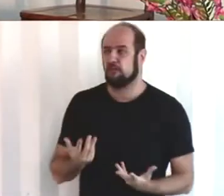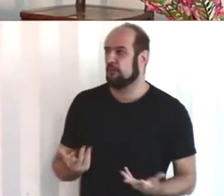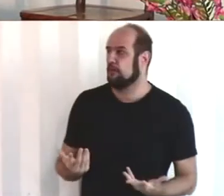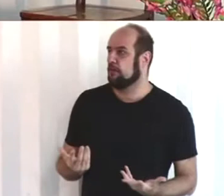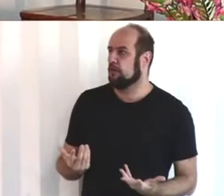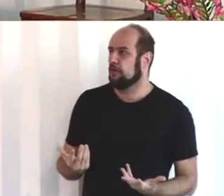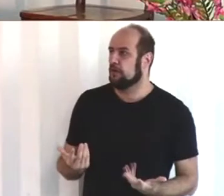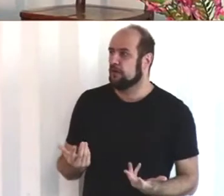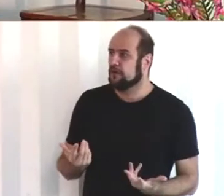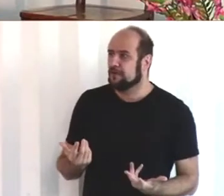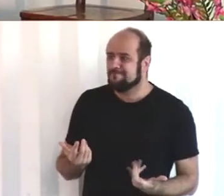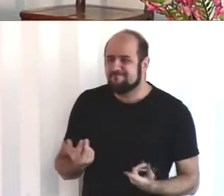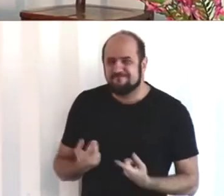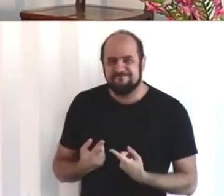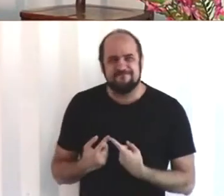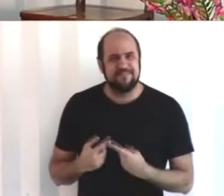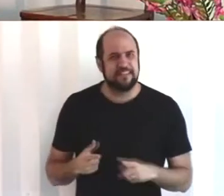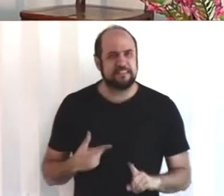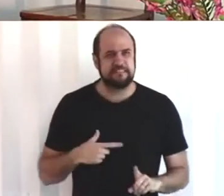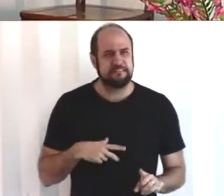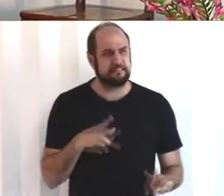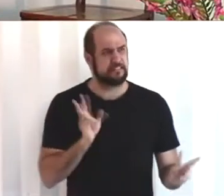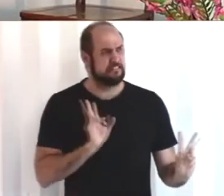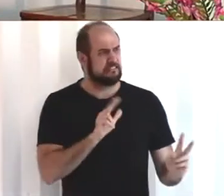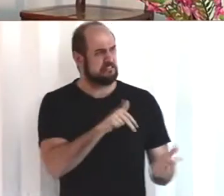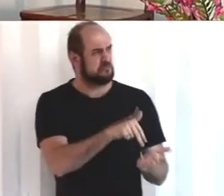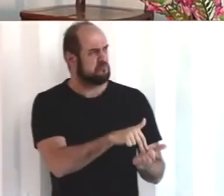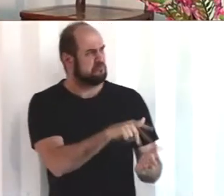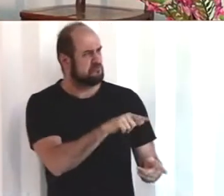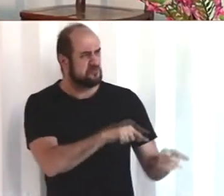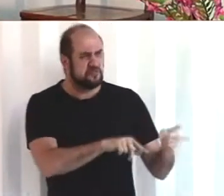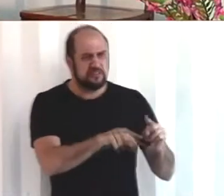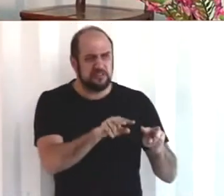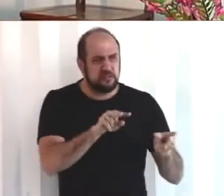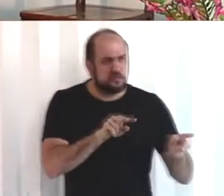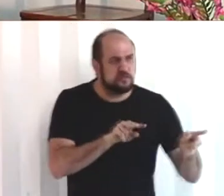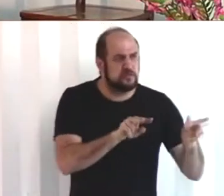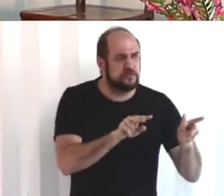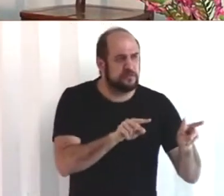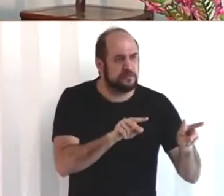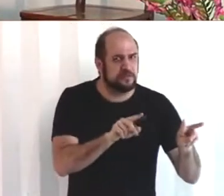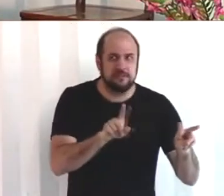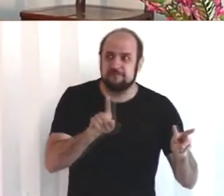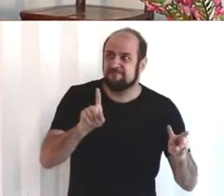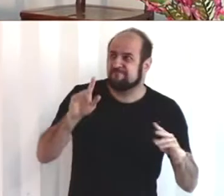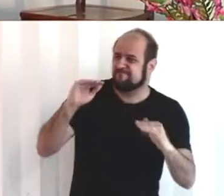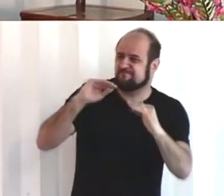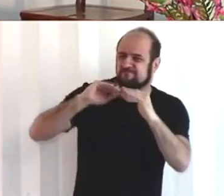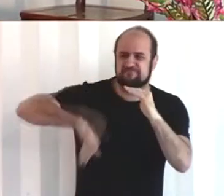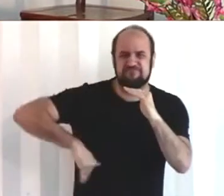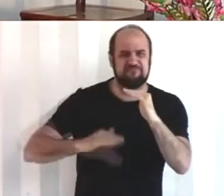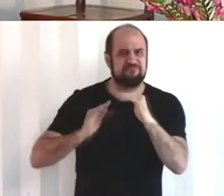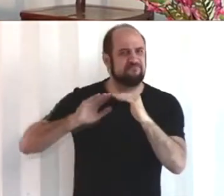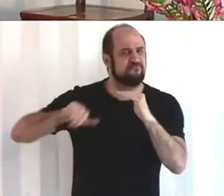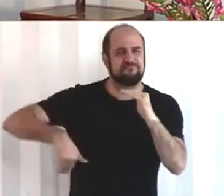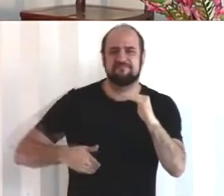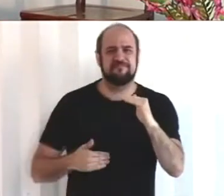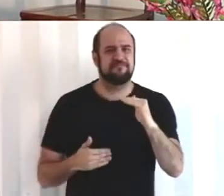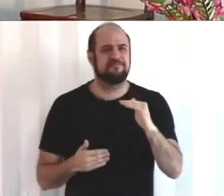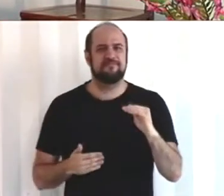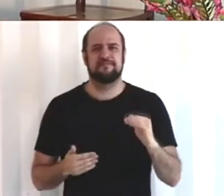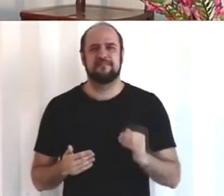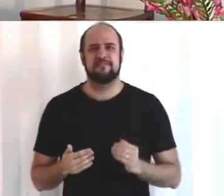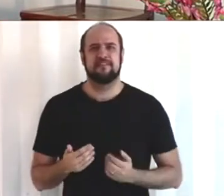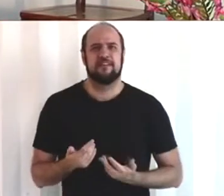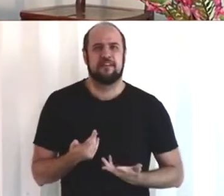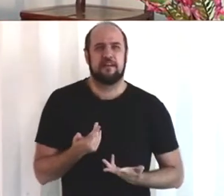Mas infelizmente nós não ficamos em nenhum momento naquele lugar pensando na glória de Deus, mas na glória do santo que foi devotado